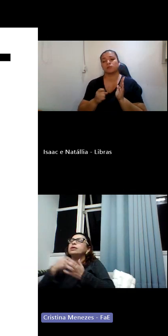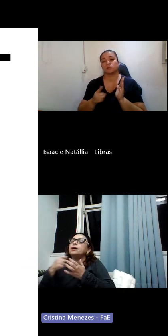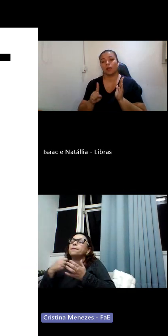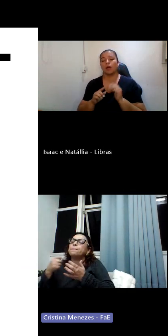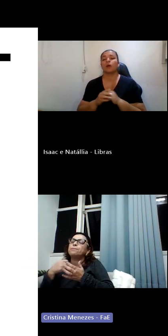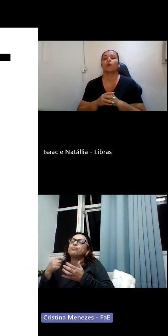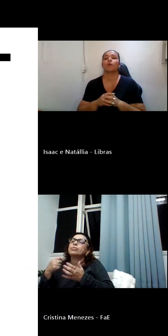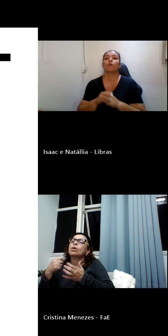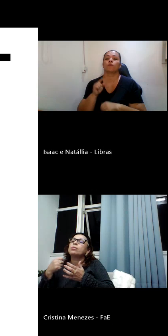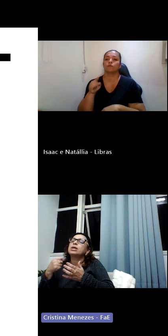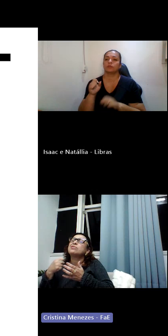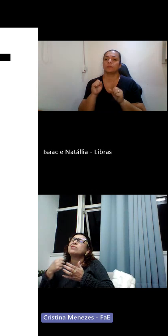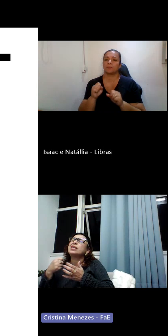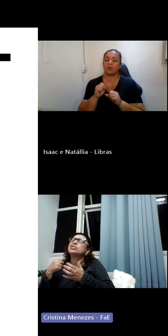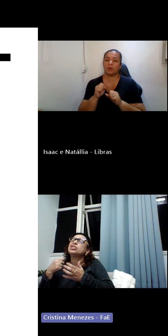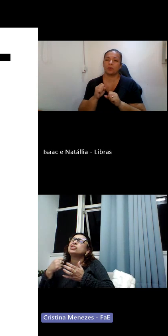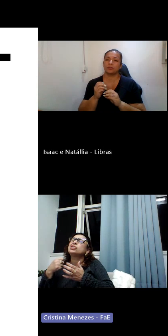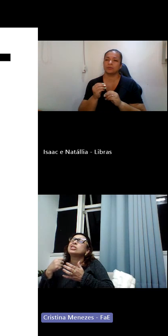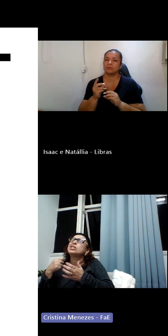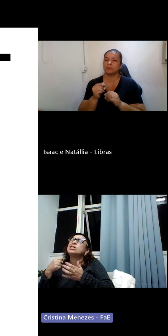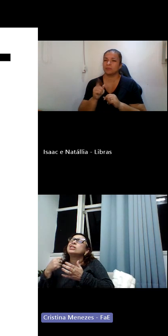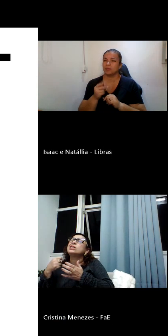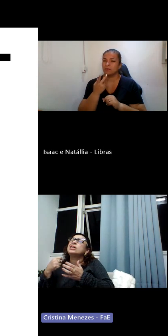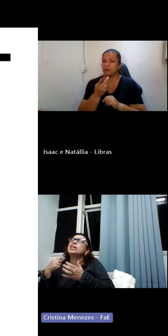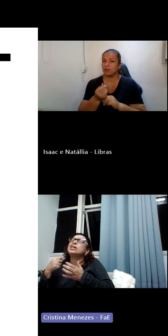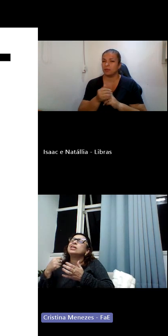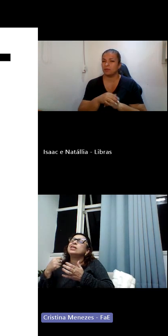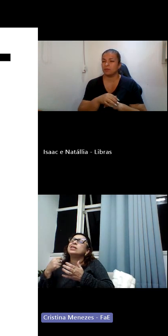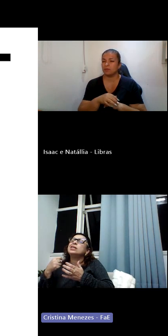ser... como é que fala, gente?